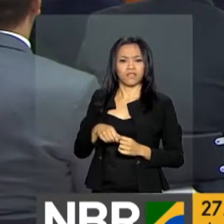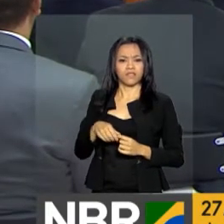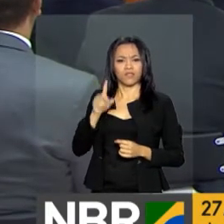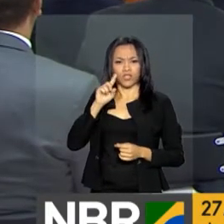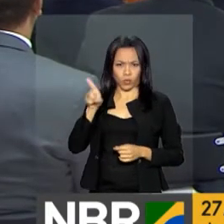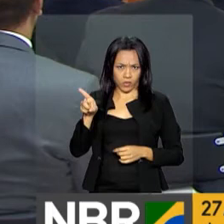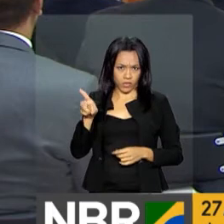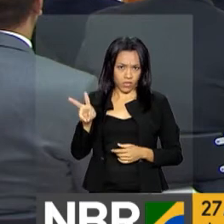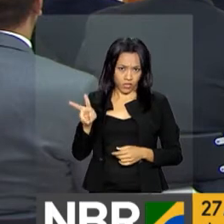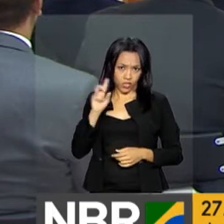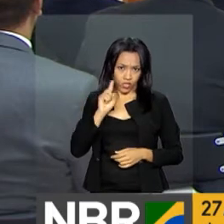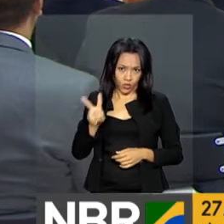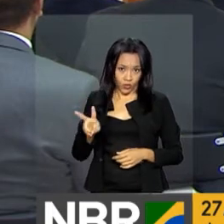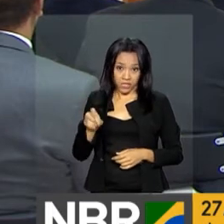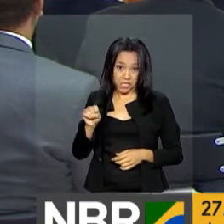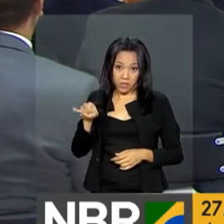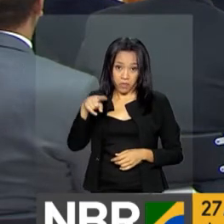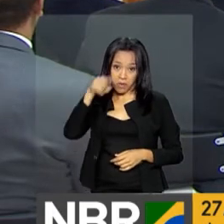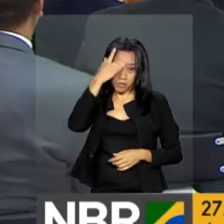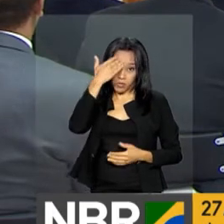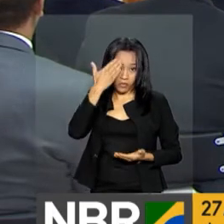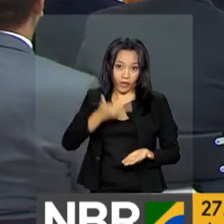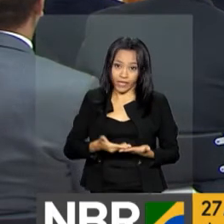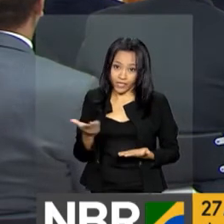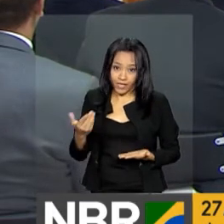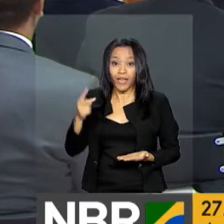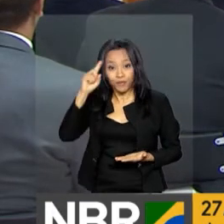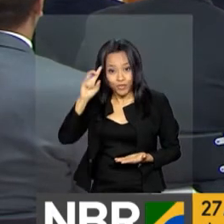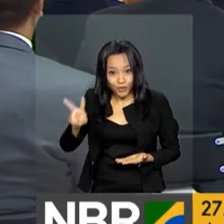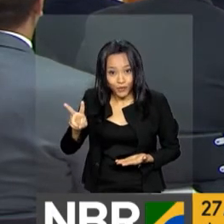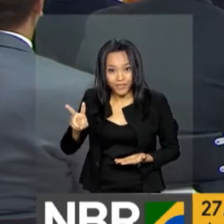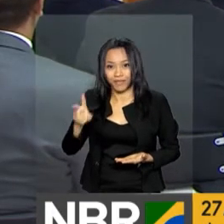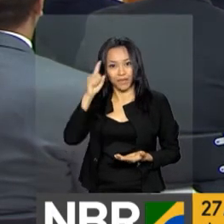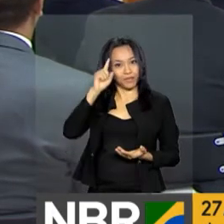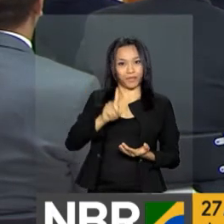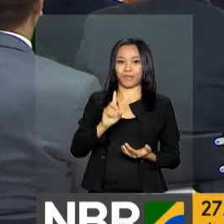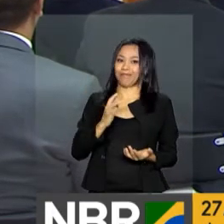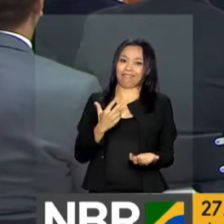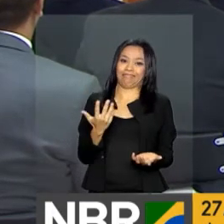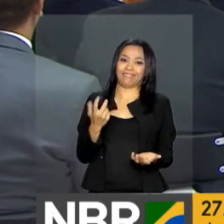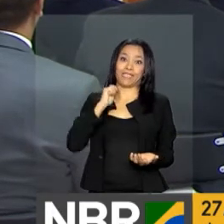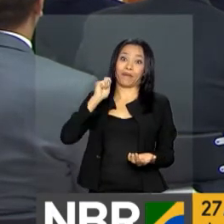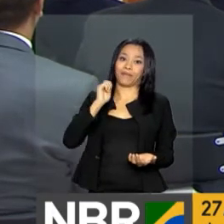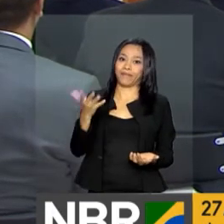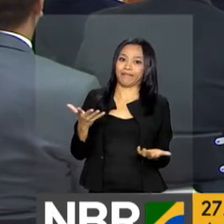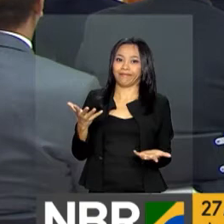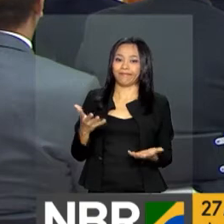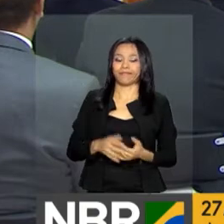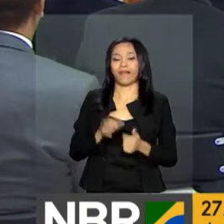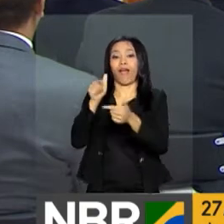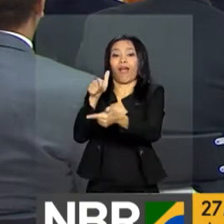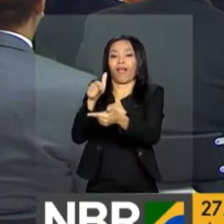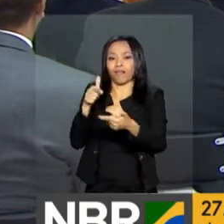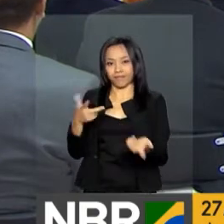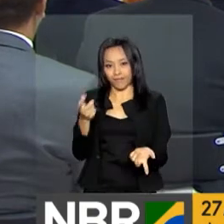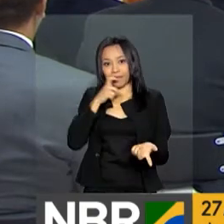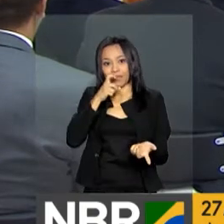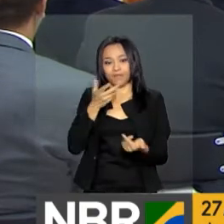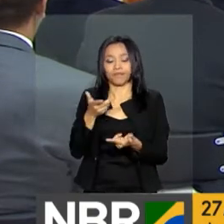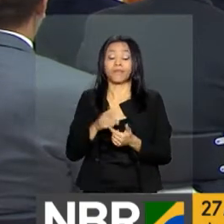2 as pessoas não vão acreditar na vontade a 2 tá certo e com isso o cumprimento a todos e